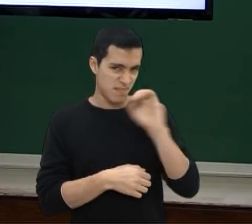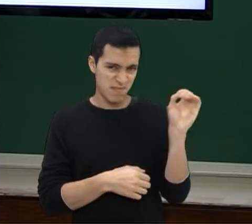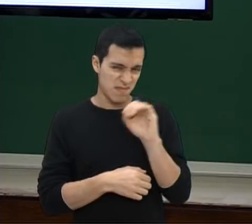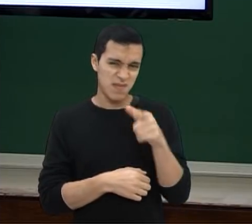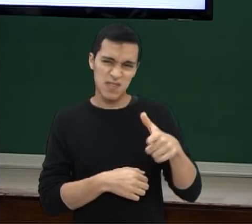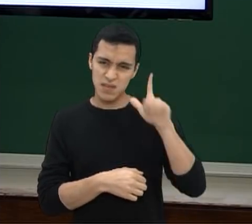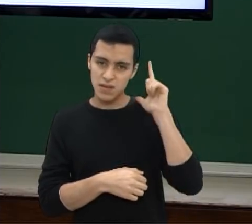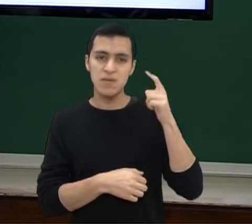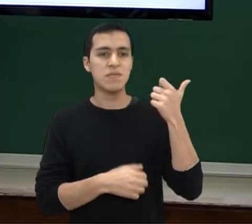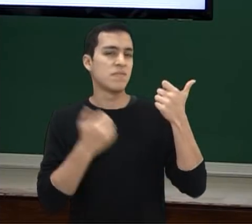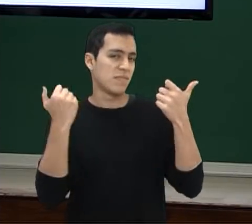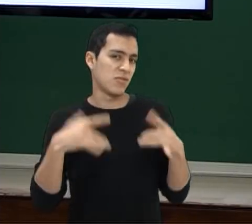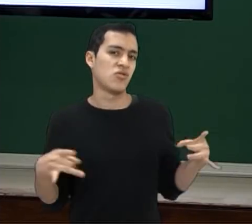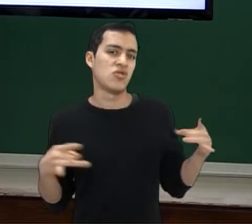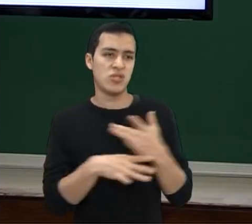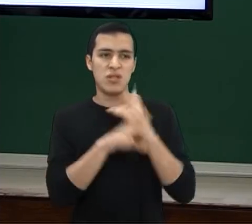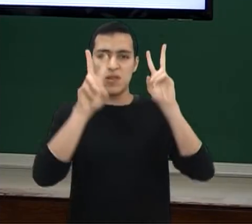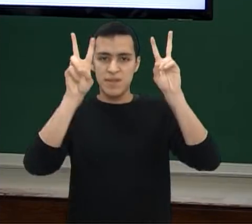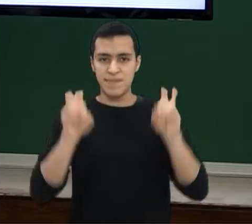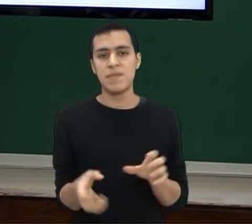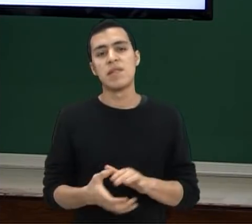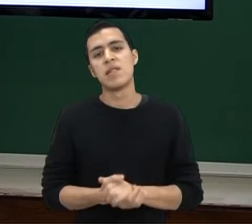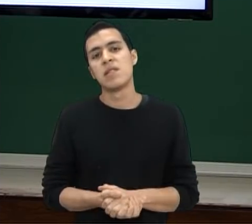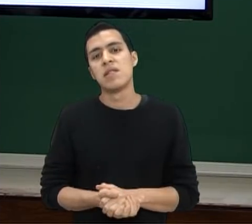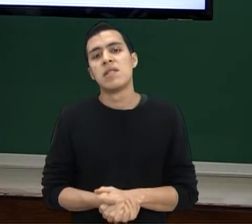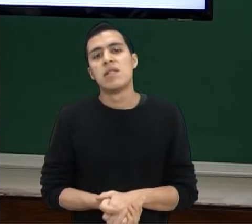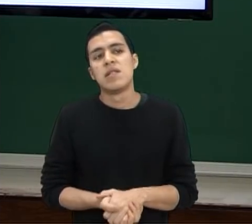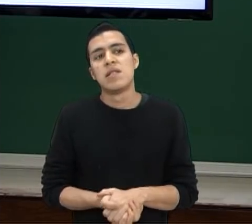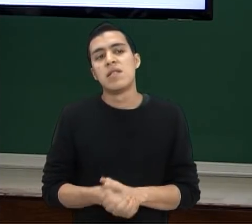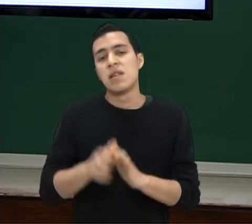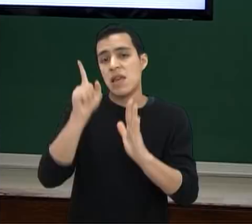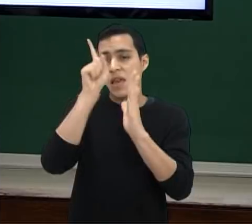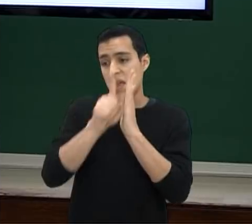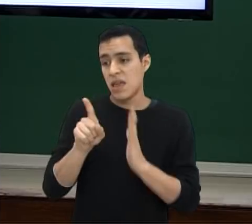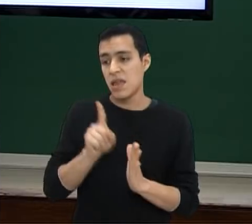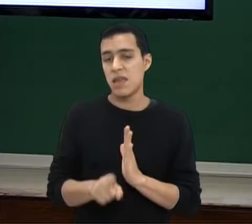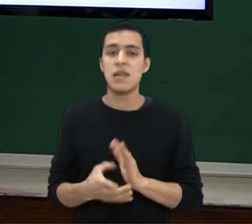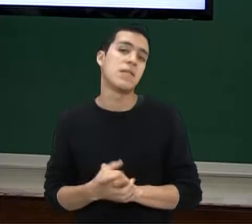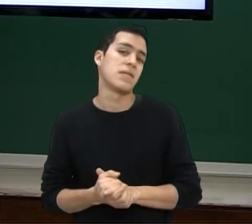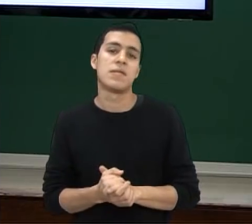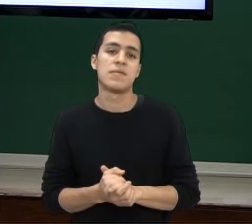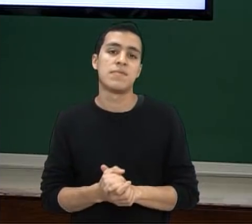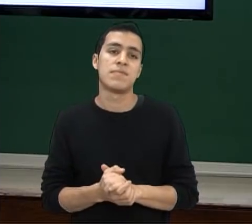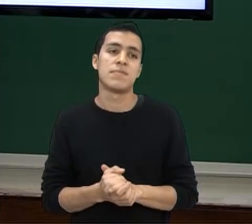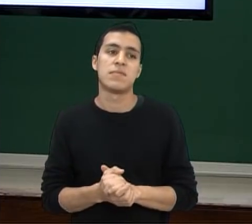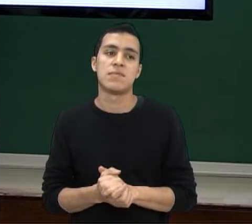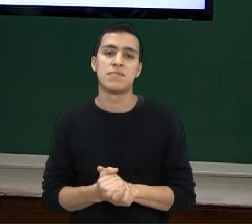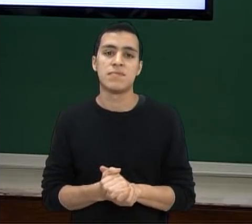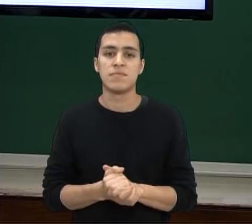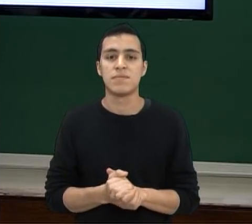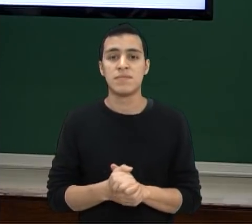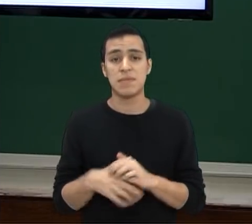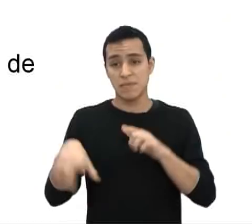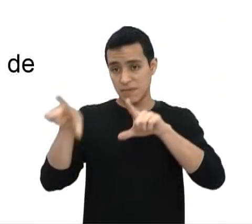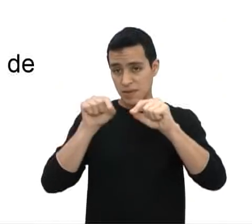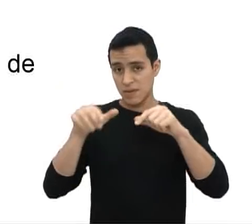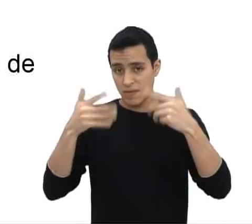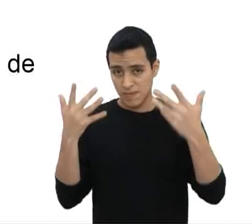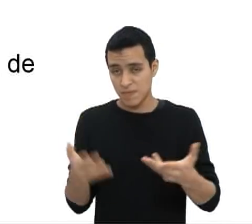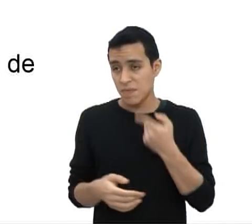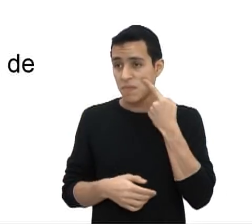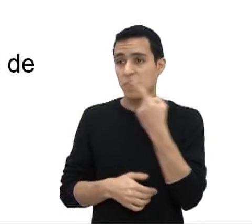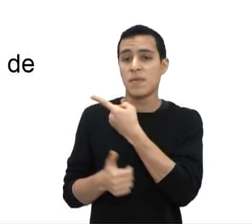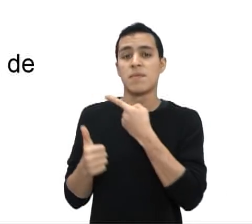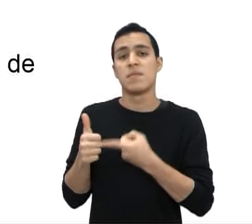gente já tinha visto bastante esse assunto. Vamos para mais um quiz aqui, que são as questões, né, de múltipla escolha. Então olha